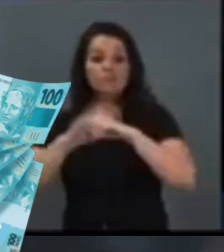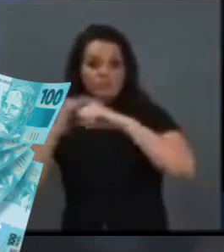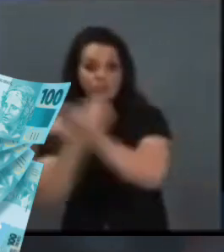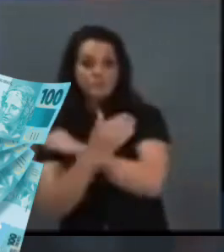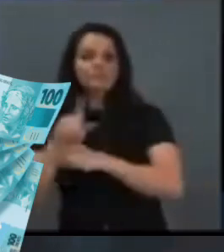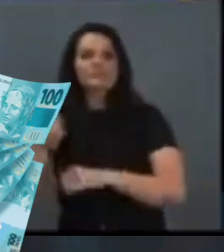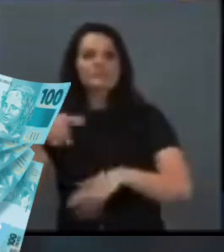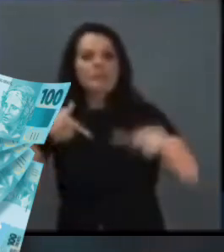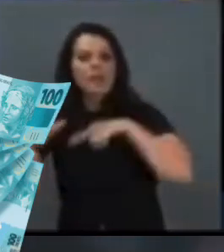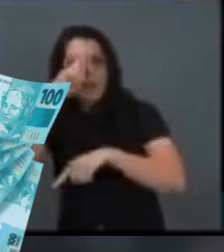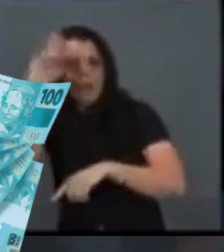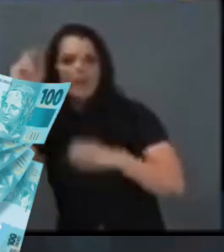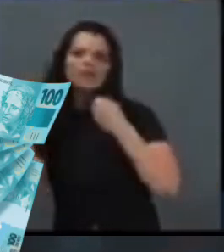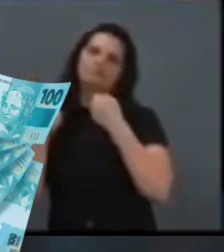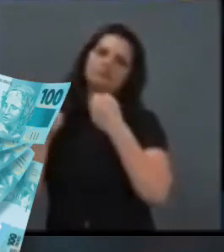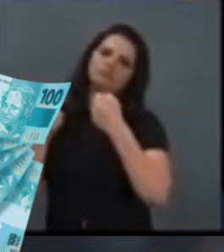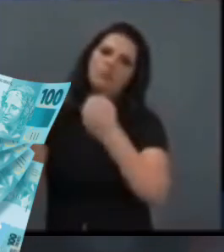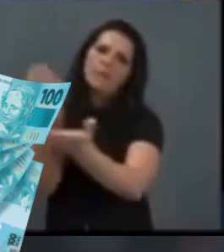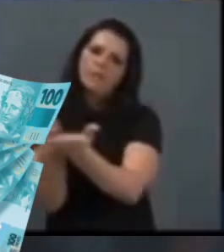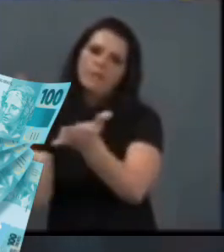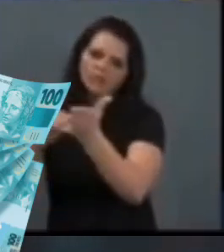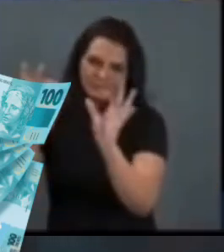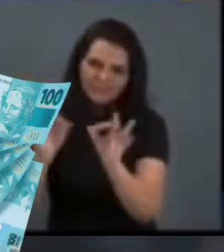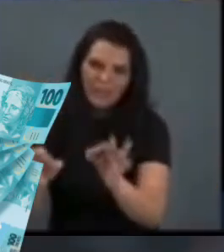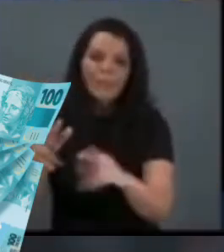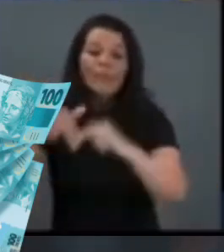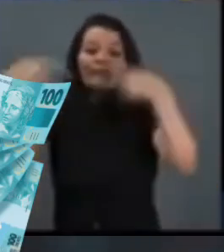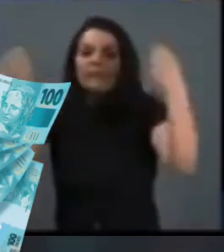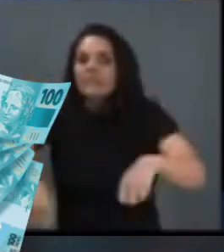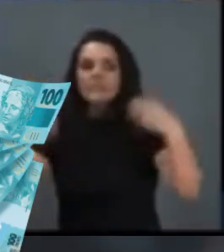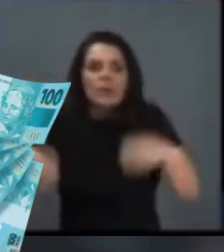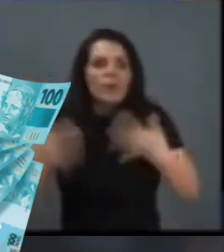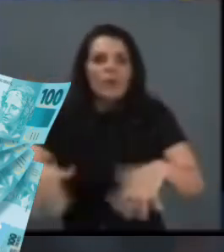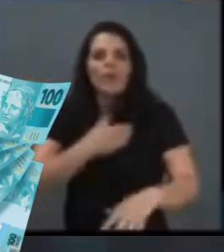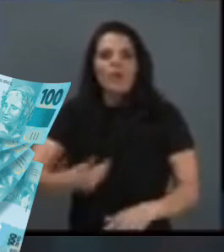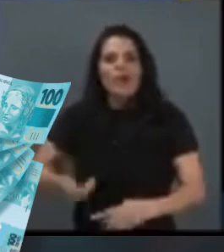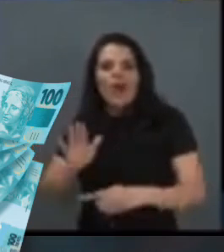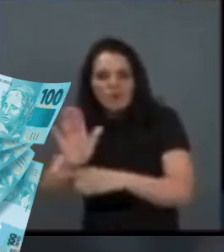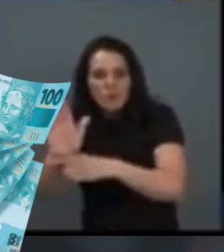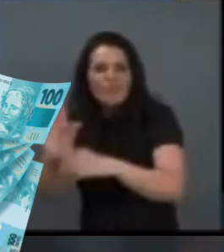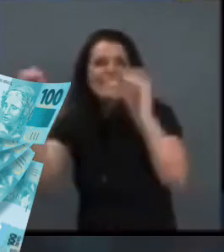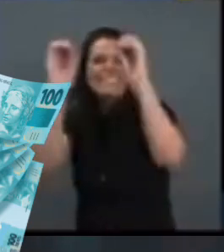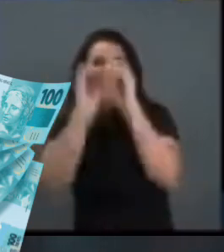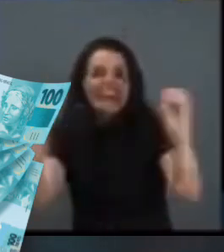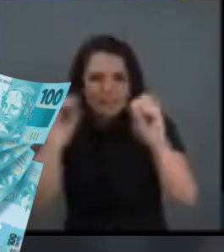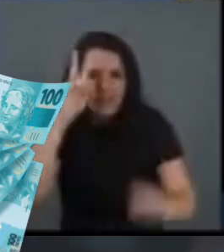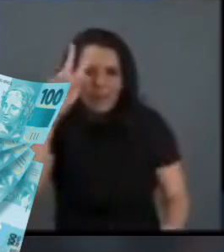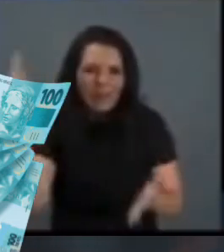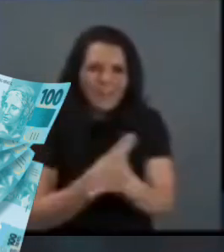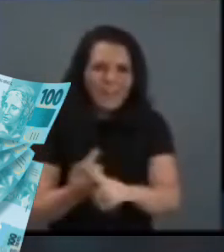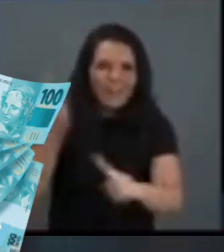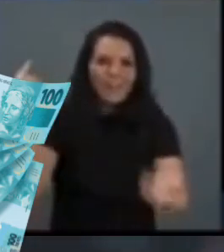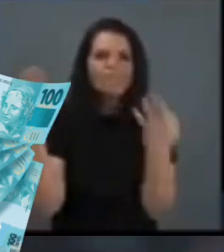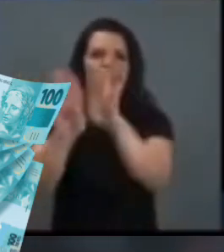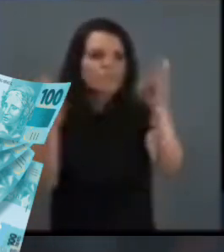questão do Uber, foi trabalhar nessa questão de aplicativo, foi uma questão de necessidade. O governo não ajudou em nada. Vocês lembram o que aconteceu?